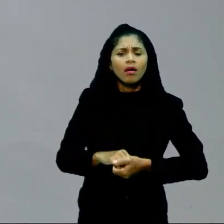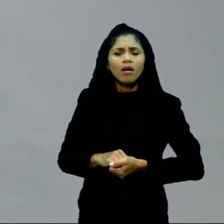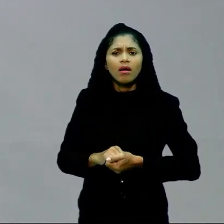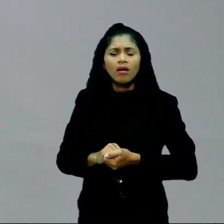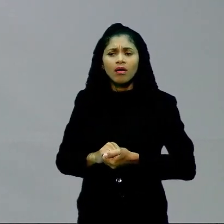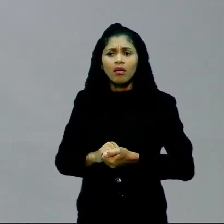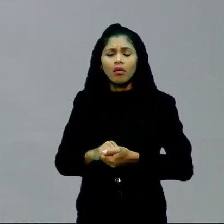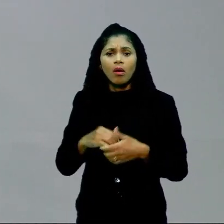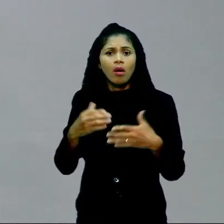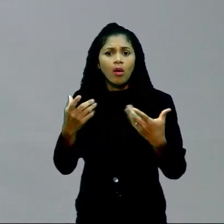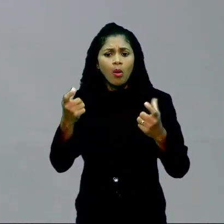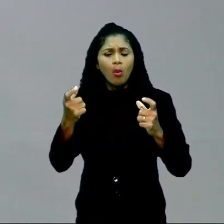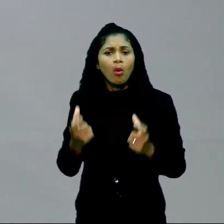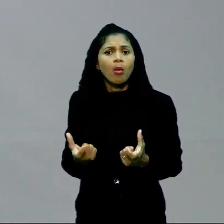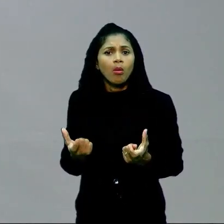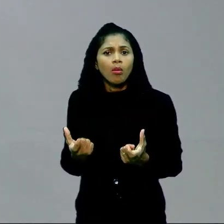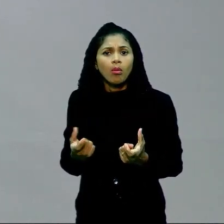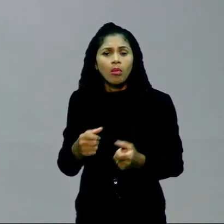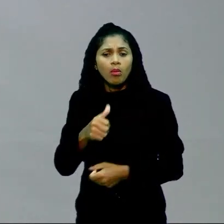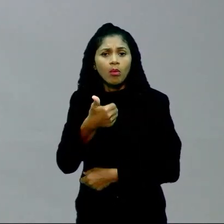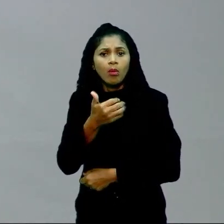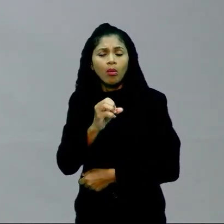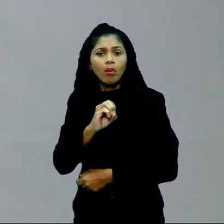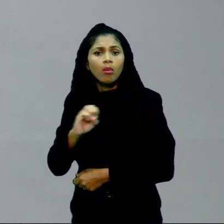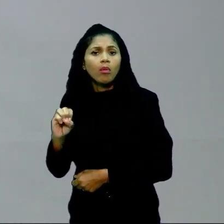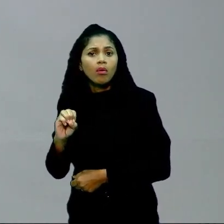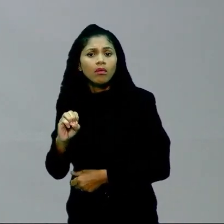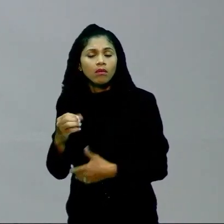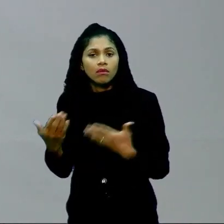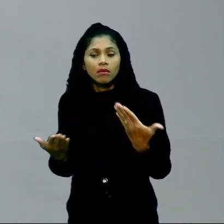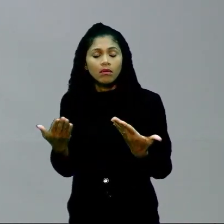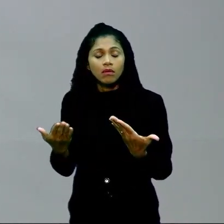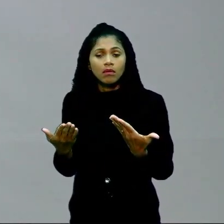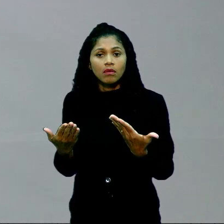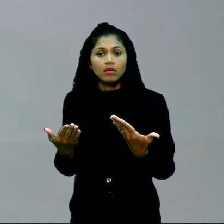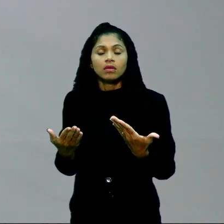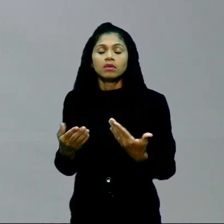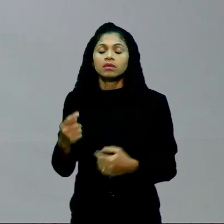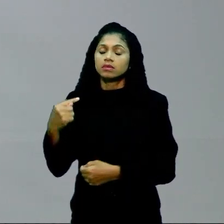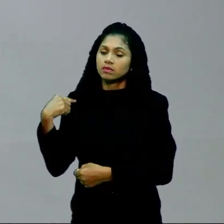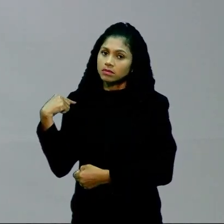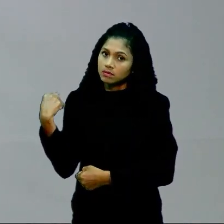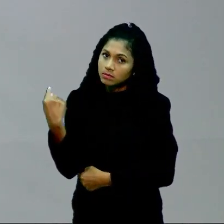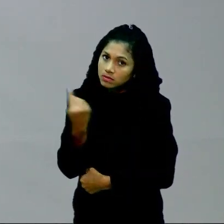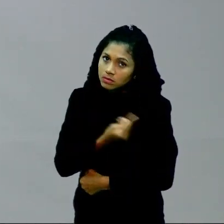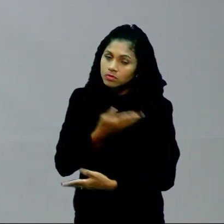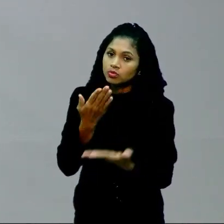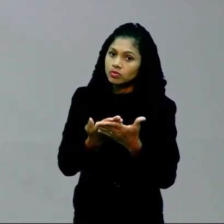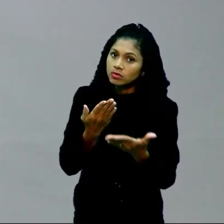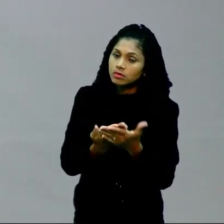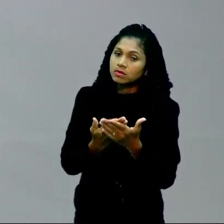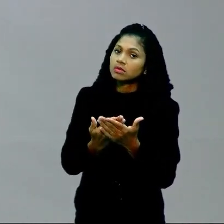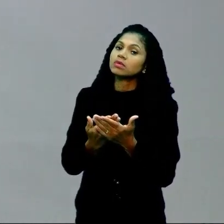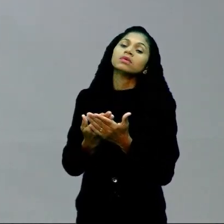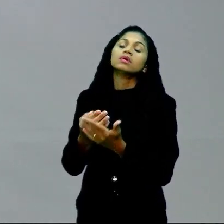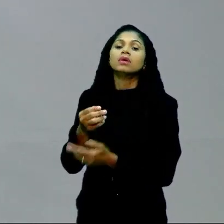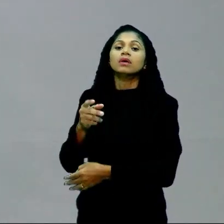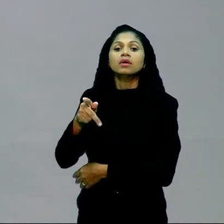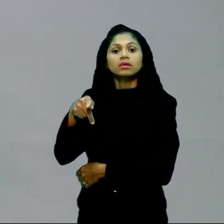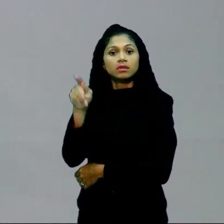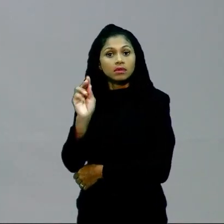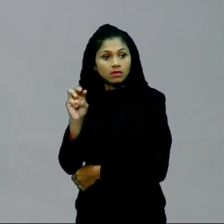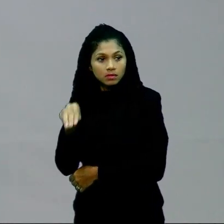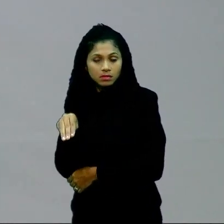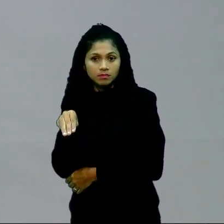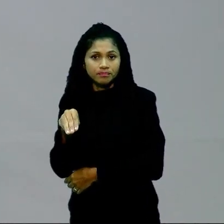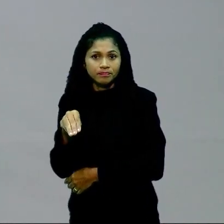100 vezes 1.000? Lembramos que nós estamos trabalhando em quilômetro, certo? 1.000 metros. E aí, quando a gente